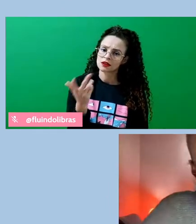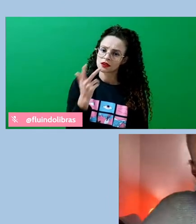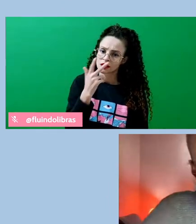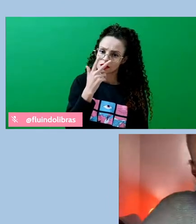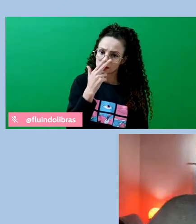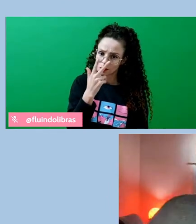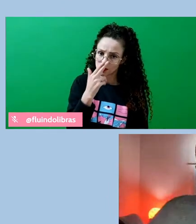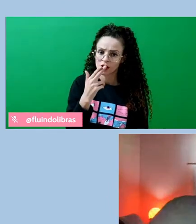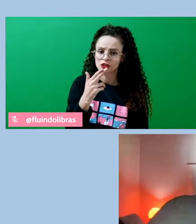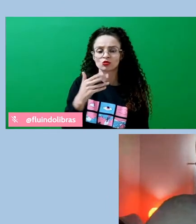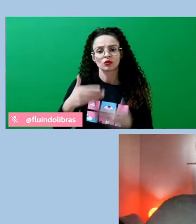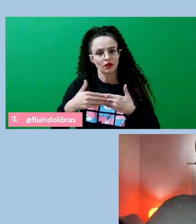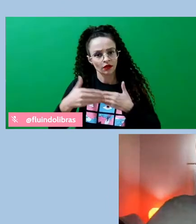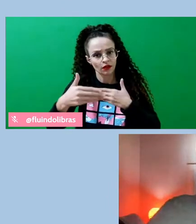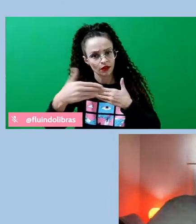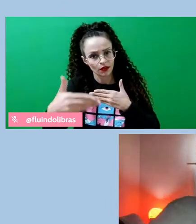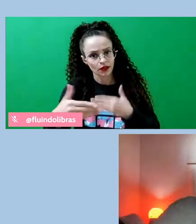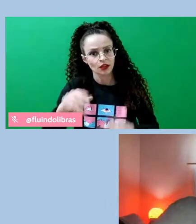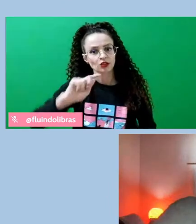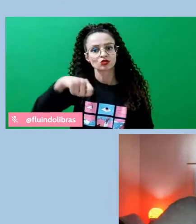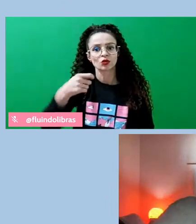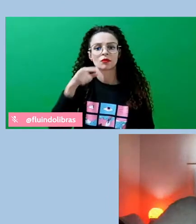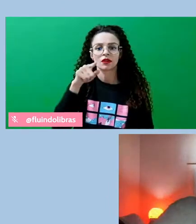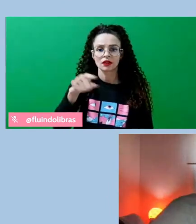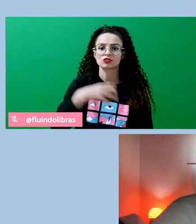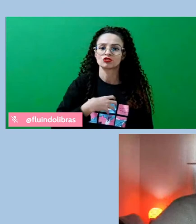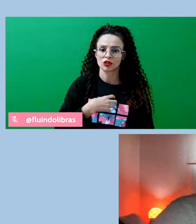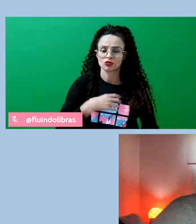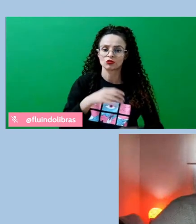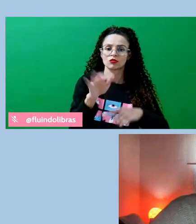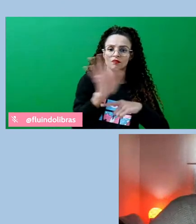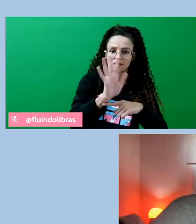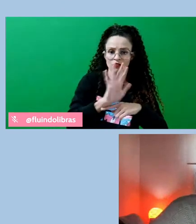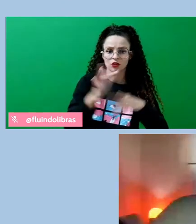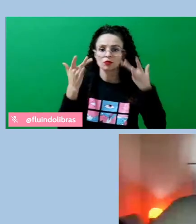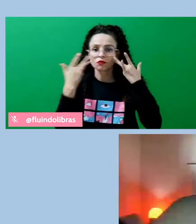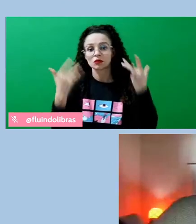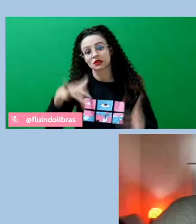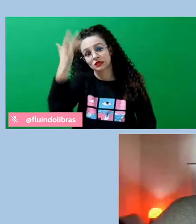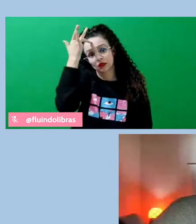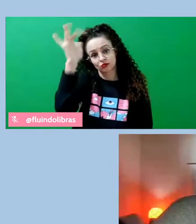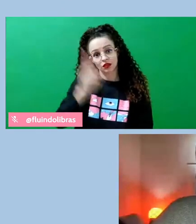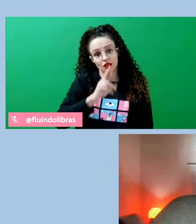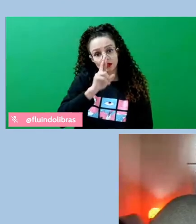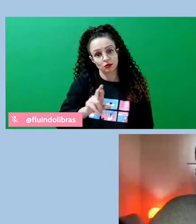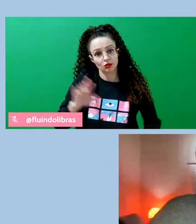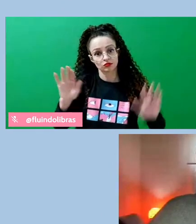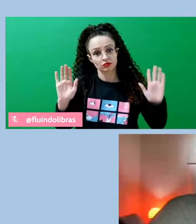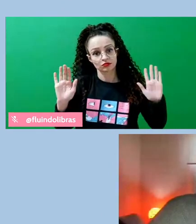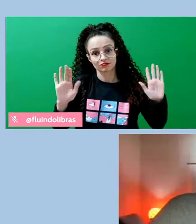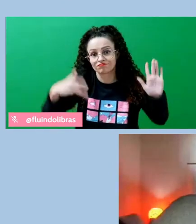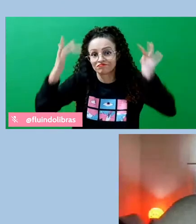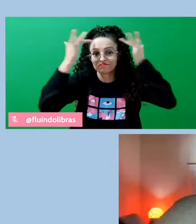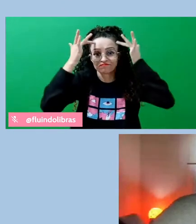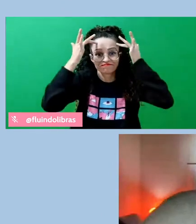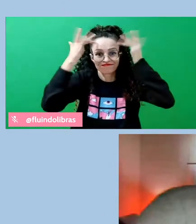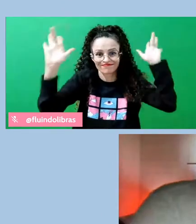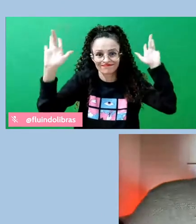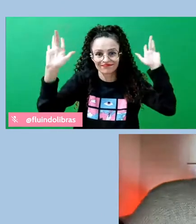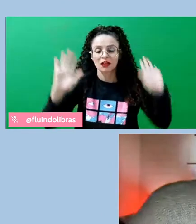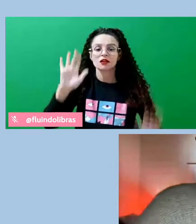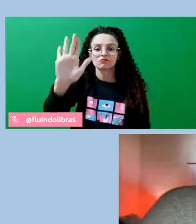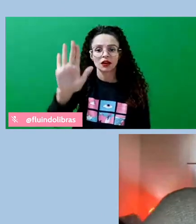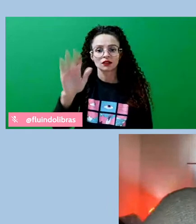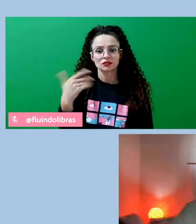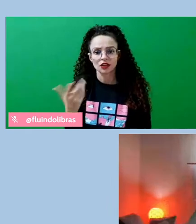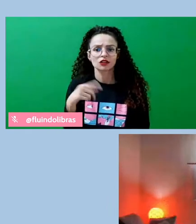se for a tendência em relação a esse formato peça-filme, não saberia dizer, realmente não saberia dizer nada, porque assim, não faço a menor ideia. Não, para você ter uma ideia, a